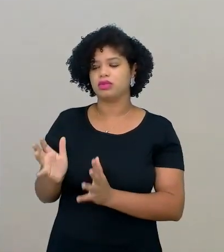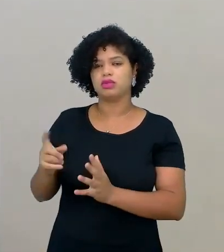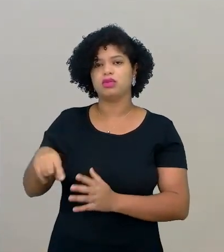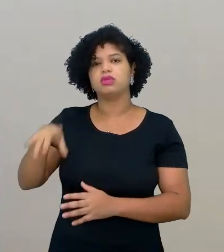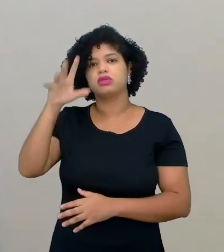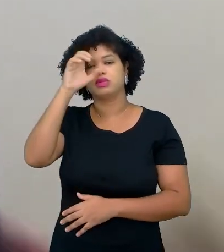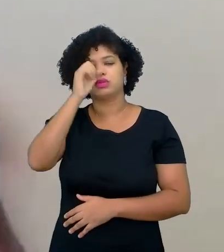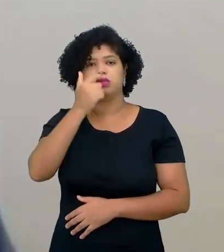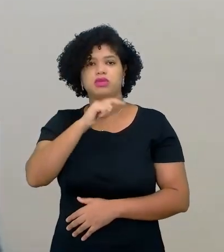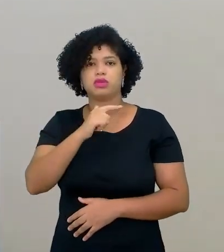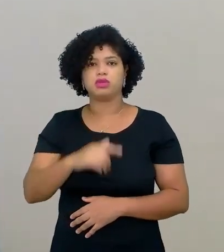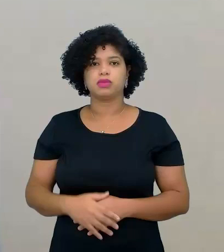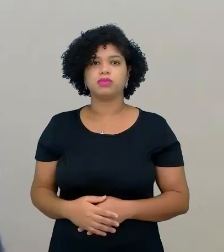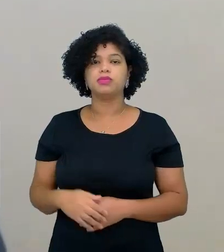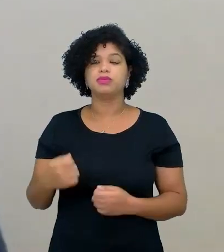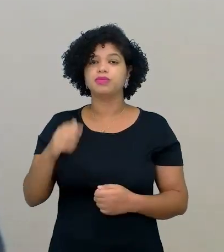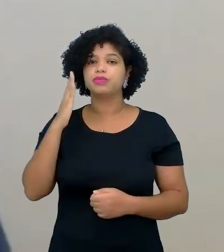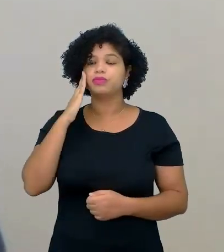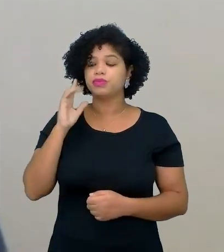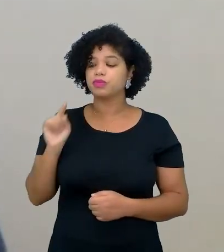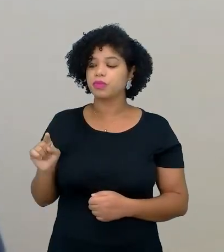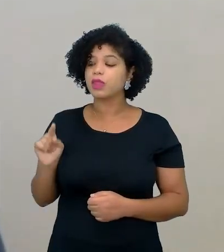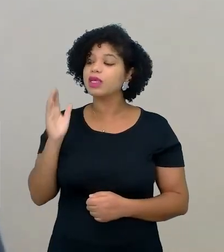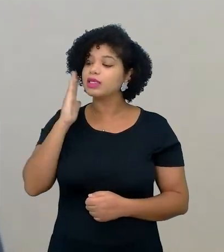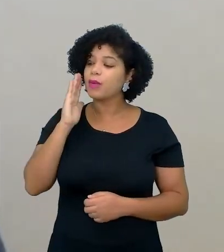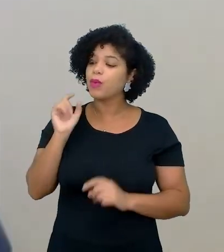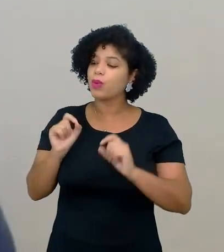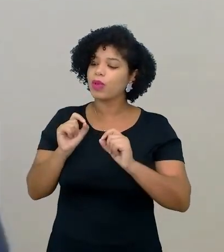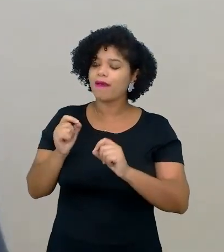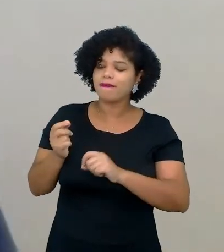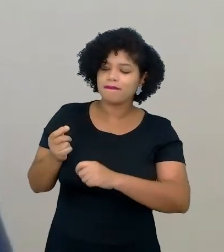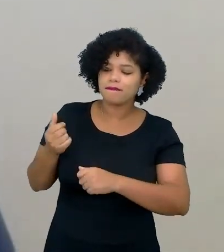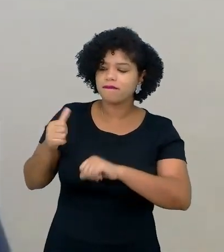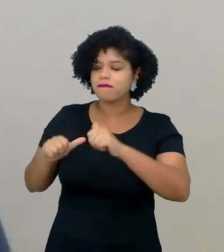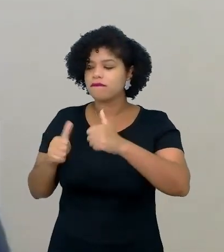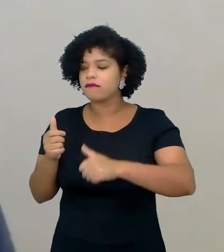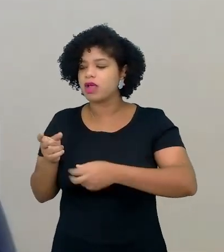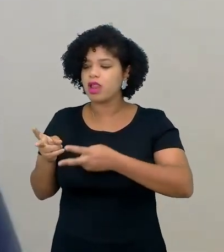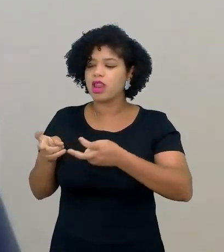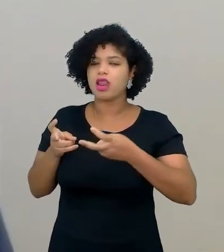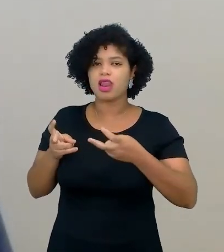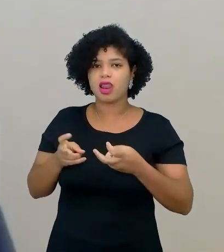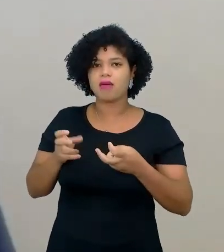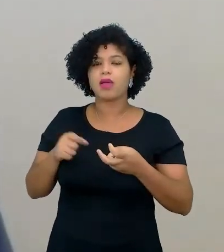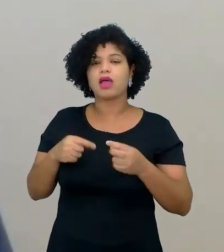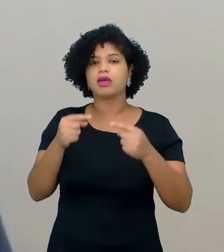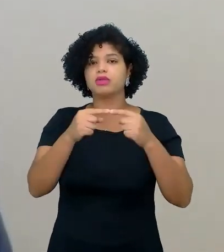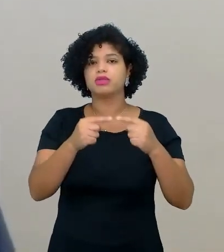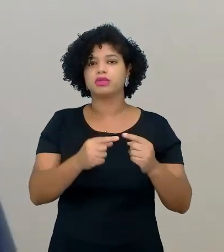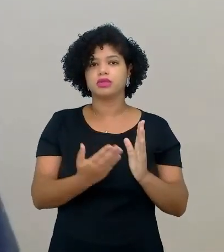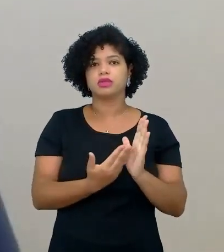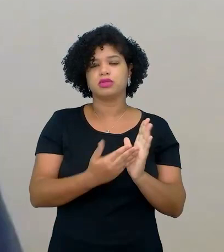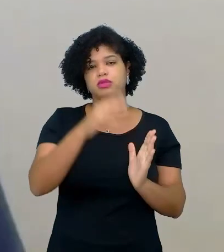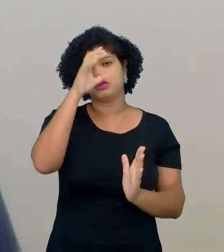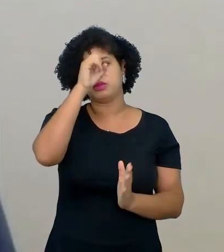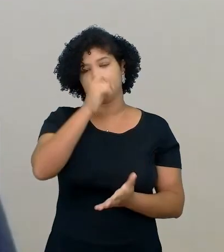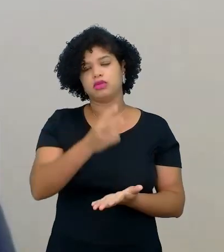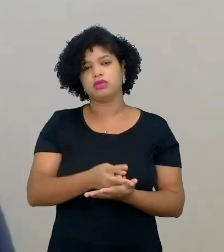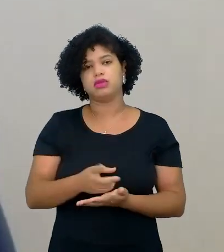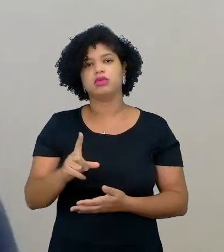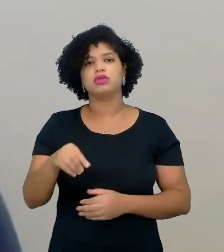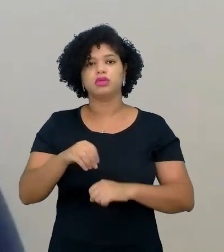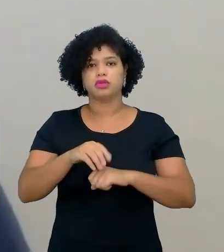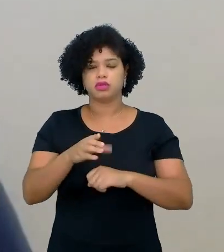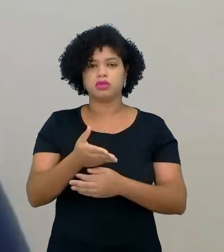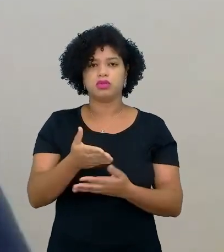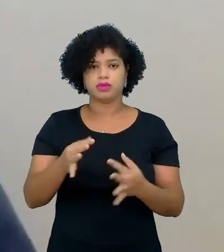esse aluno está, levar ele para esse material aprender sempre, e se eu conseguir, eu vou fazer com que ele avance. Essa é a minha dica que eu deixo